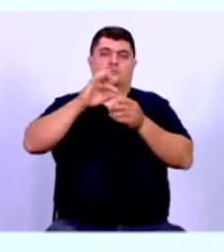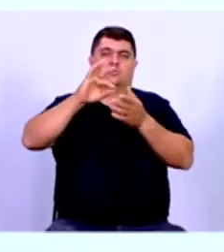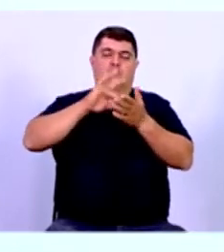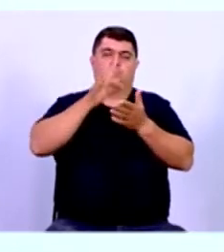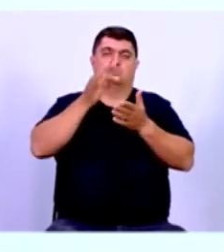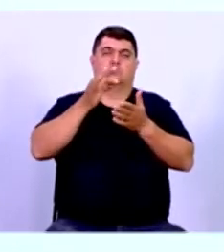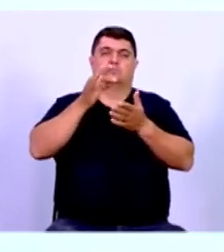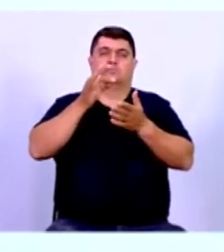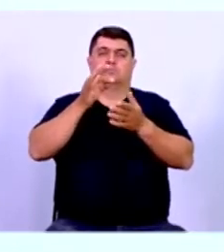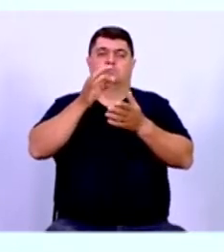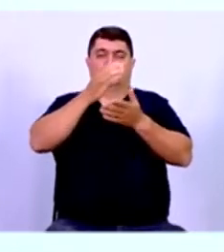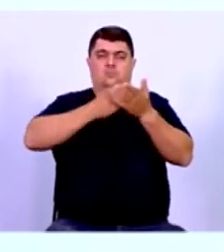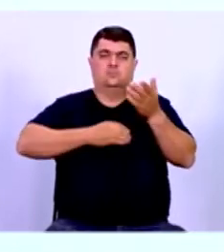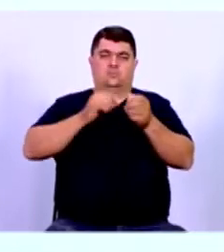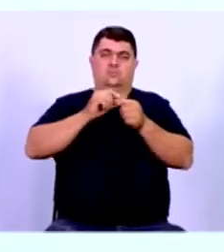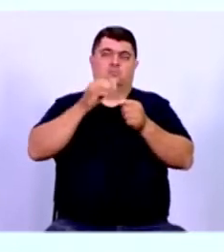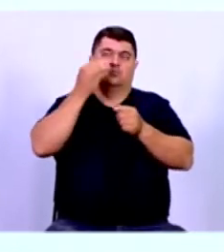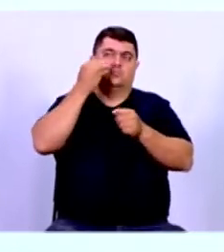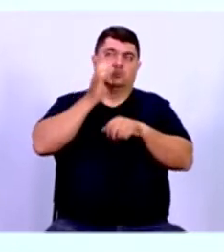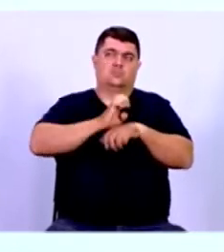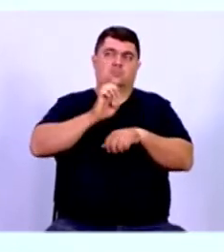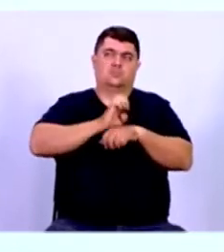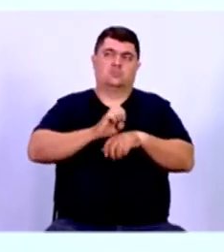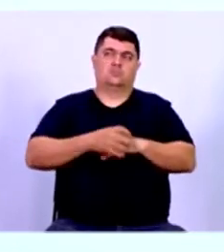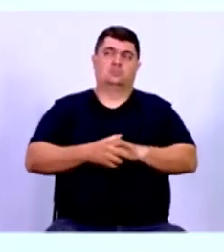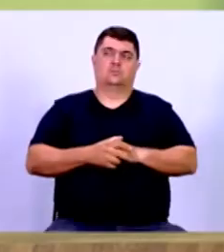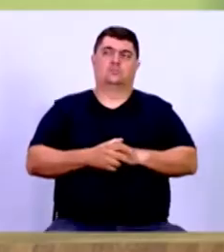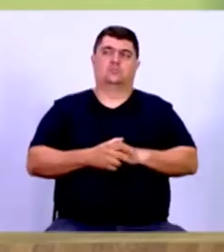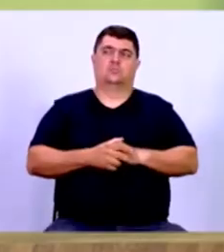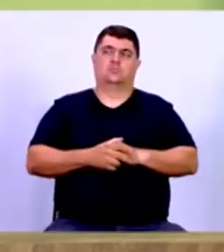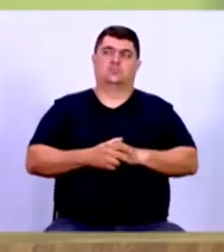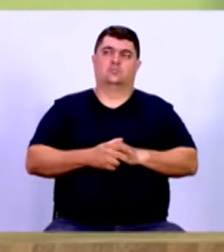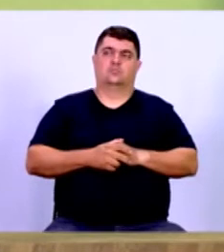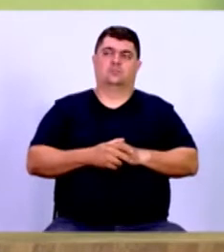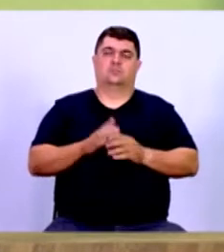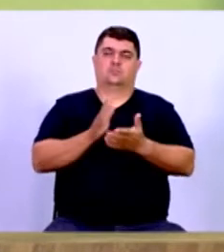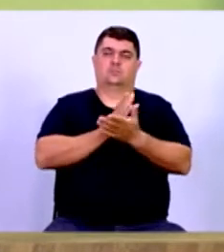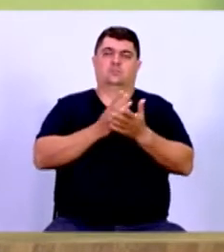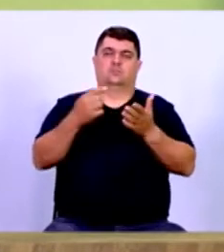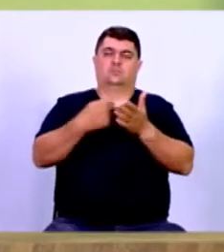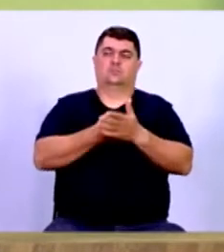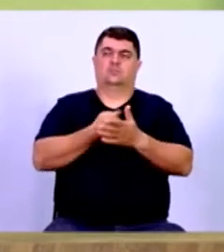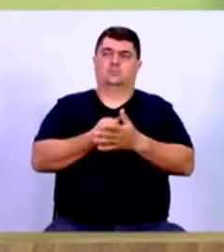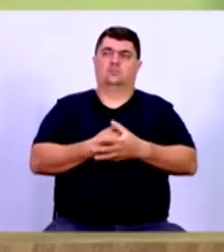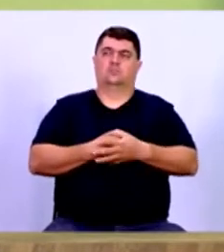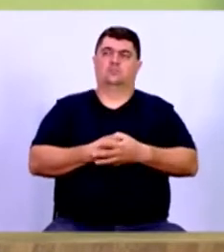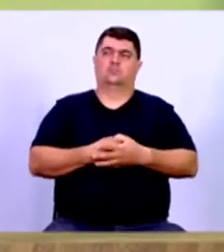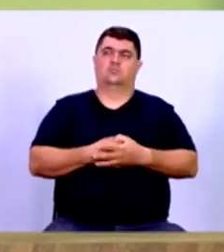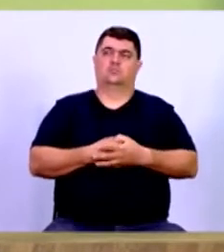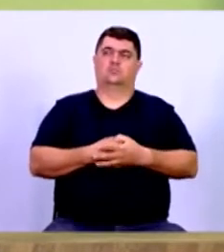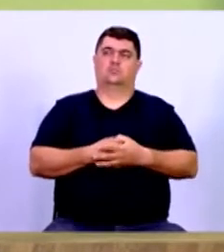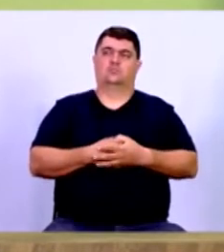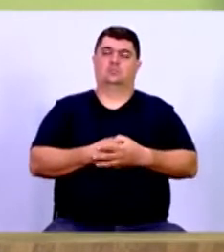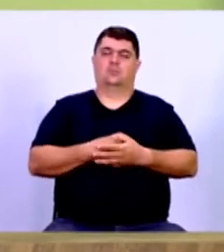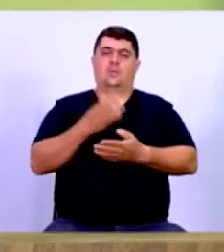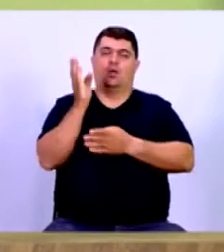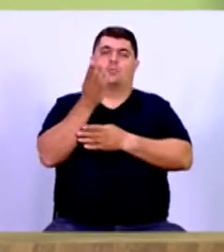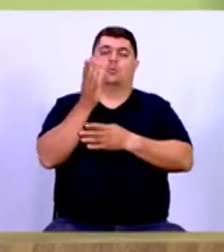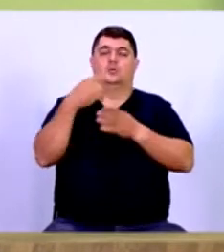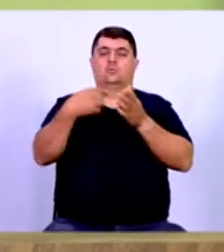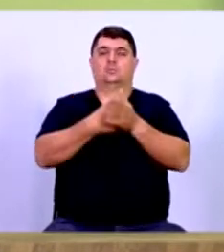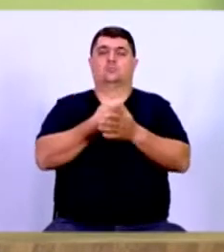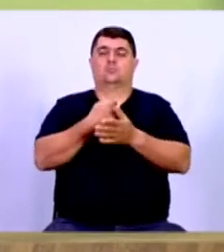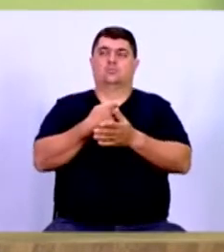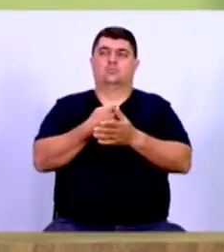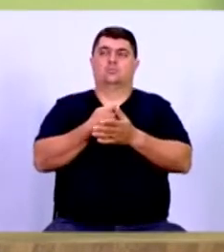tripartite e você poder fazer o estágio lá. Sugestões, professora Sara? Nós temos algumas perguntas, professora. Por exemplo, o Polo de Machadinho do